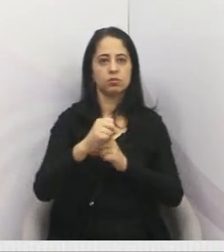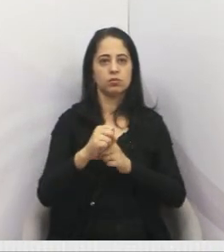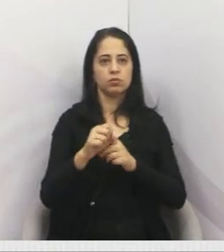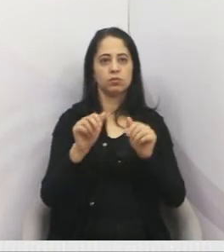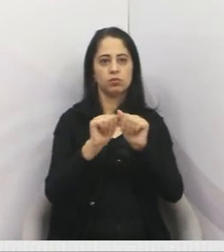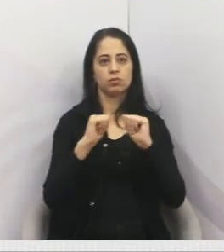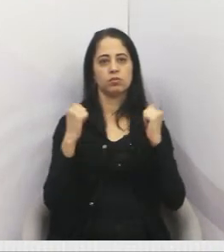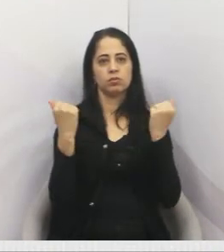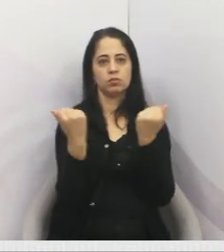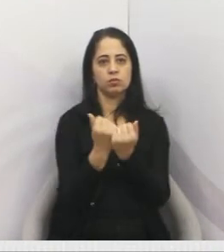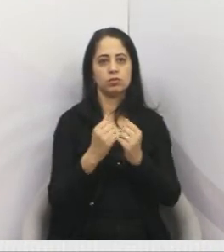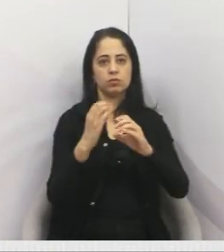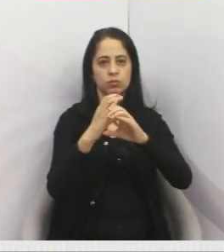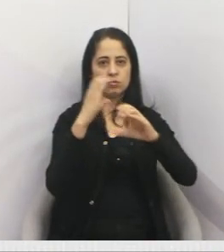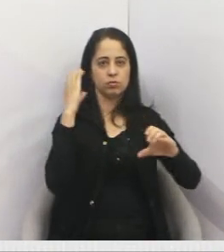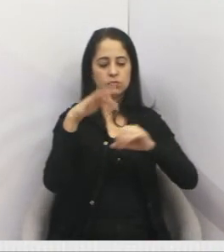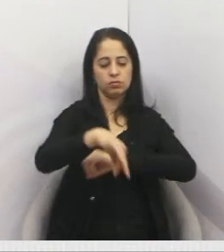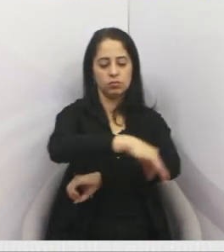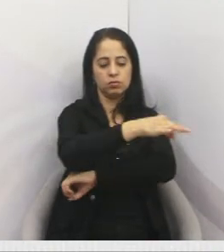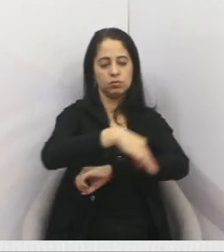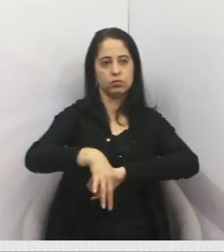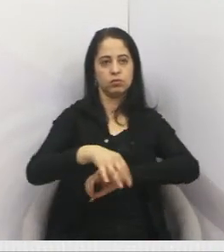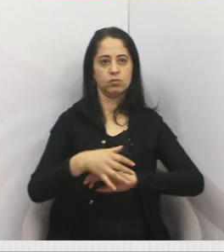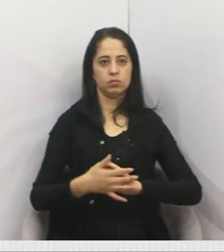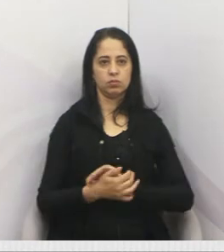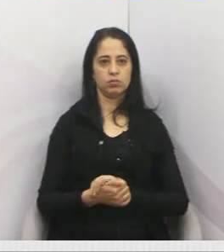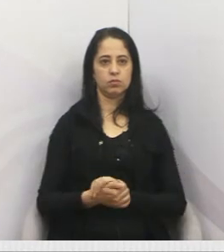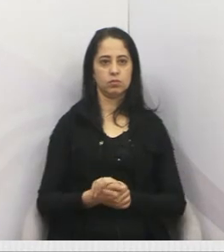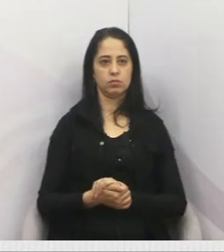dos Engenheiros e Arquitetos.